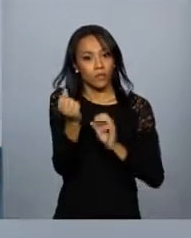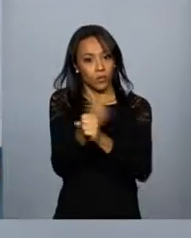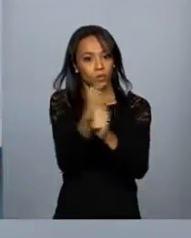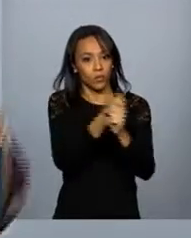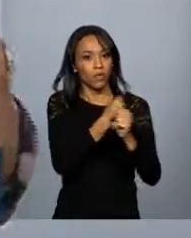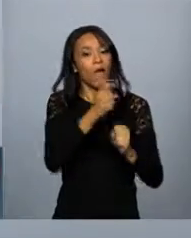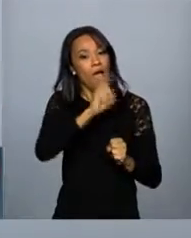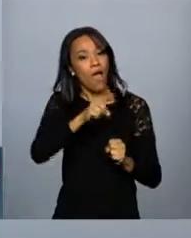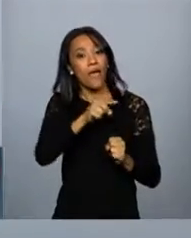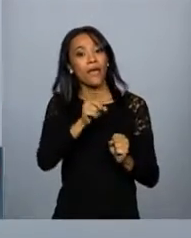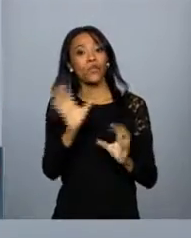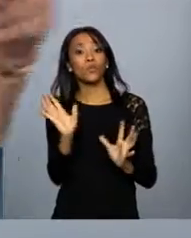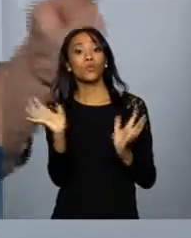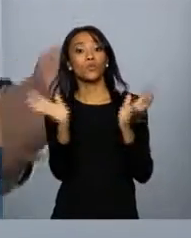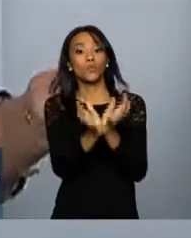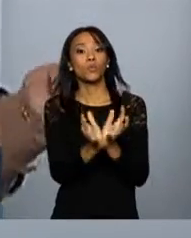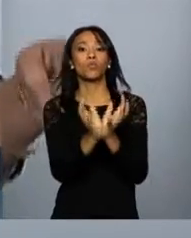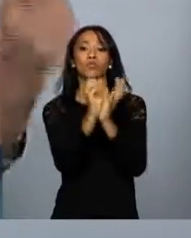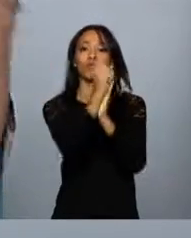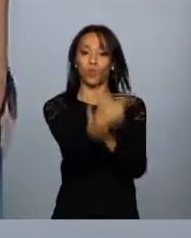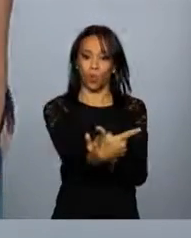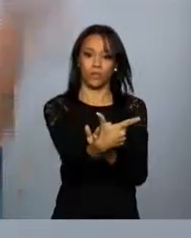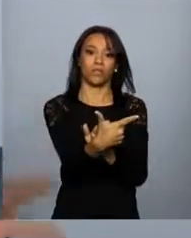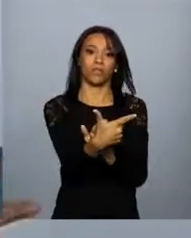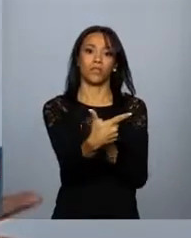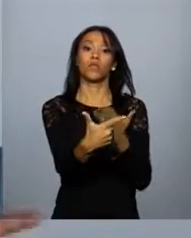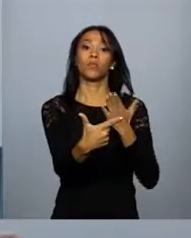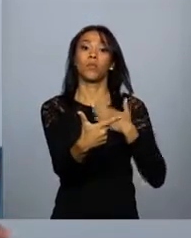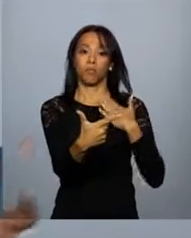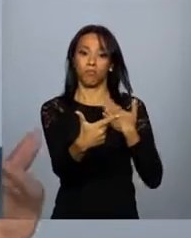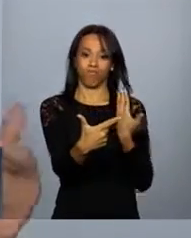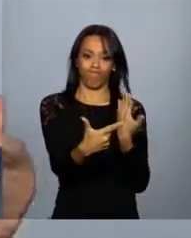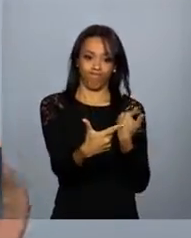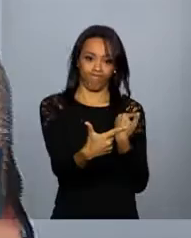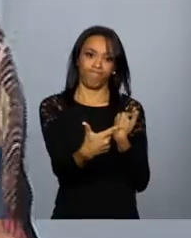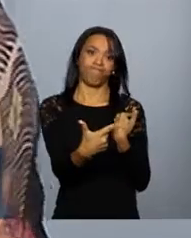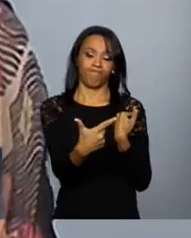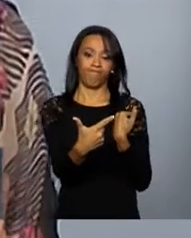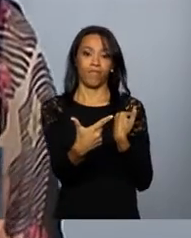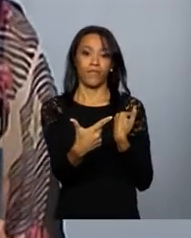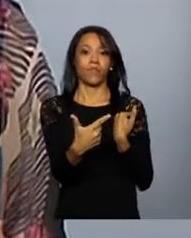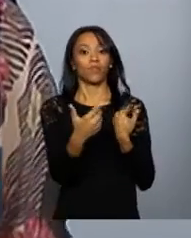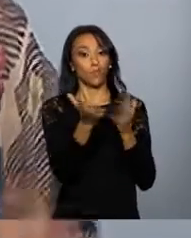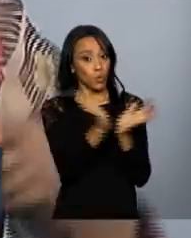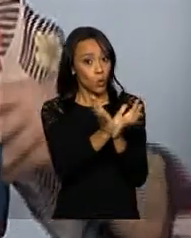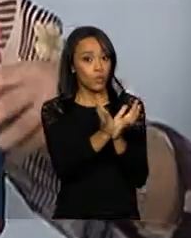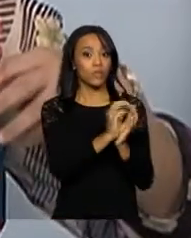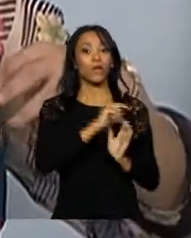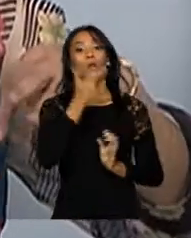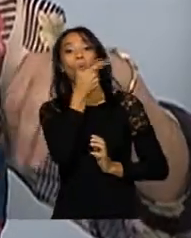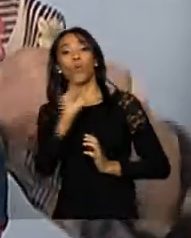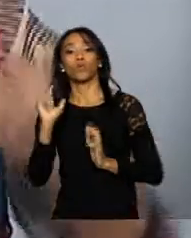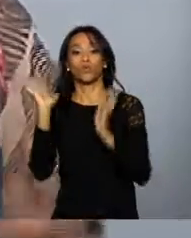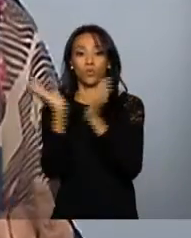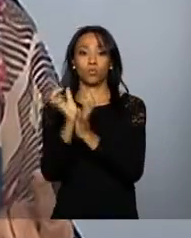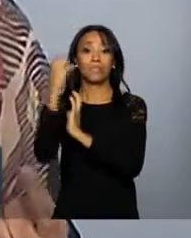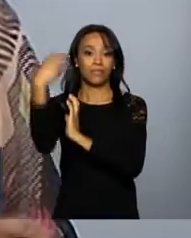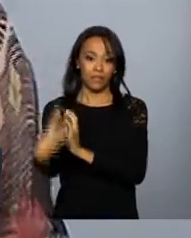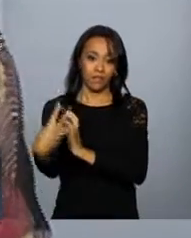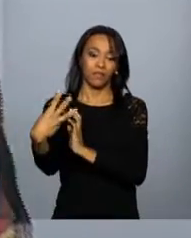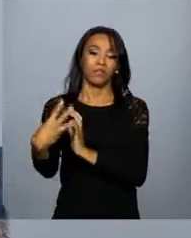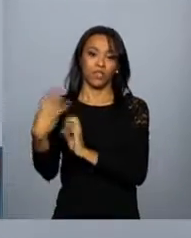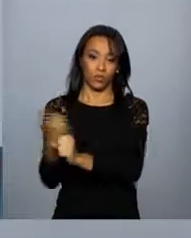Casa Minha Vida 2, que é do meu primeiro mandato. Então, nós estamos fechando agora Minha Casa Minha Vida